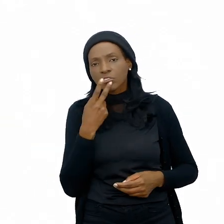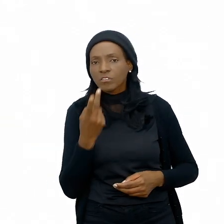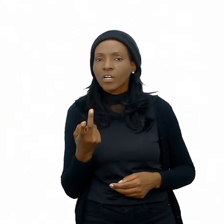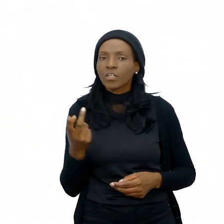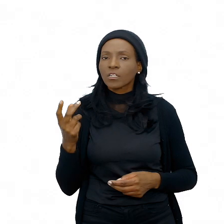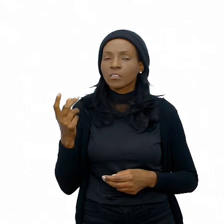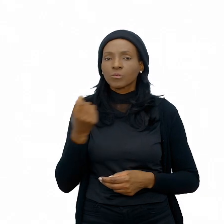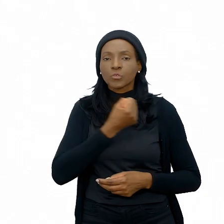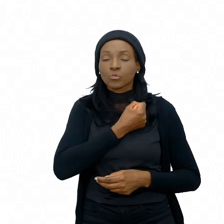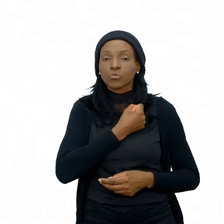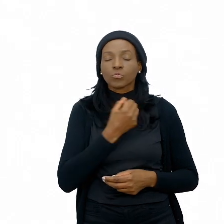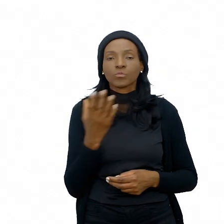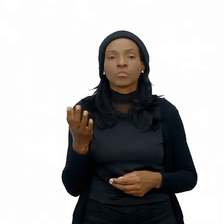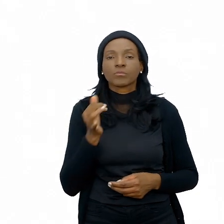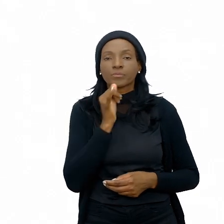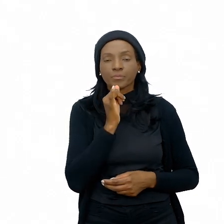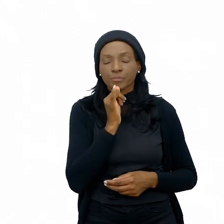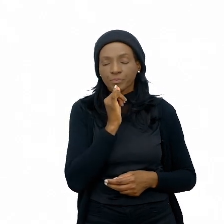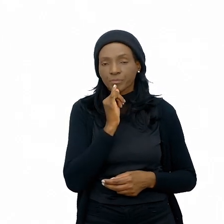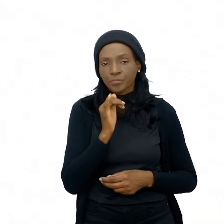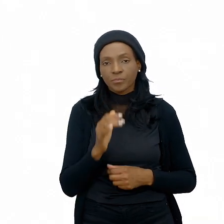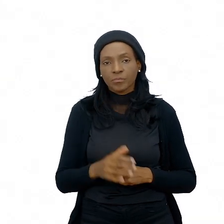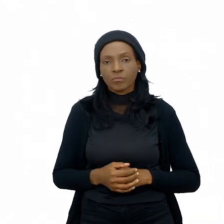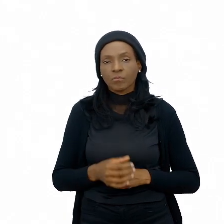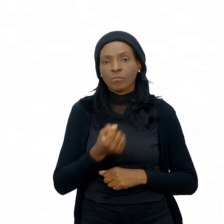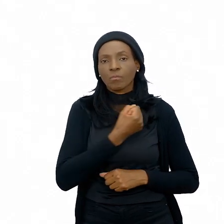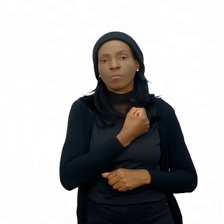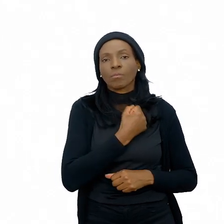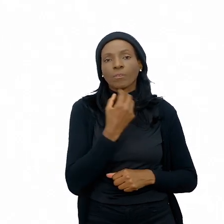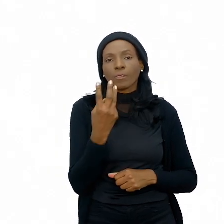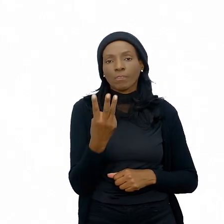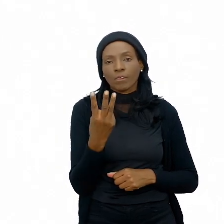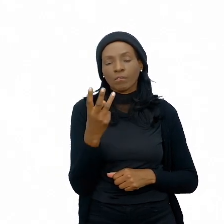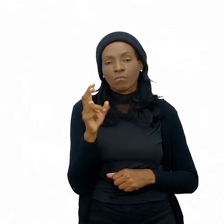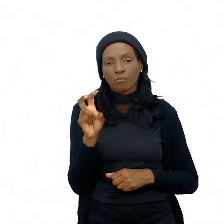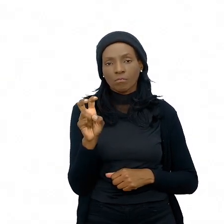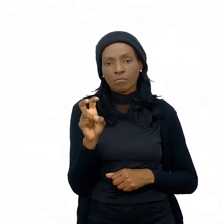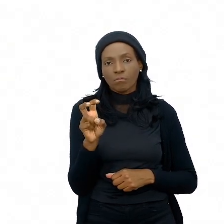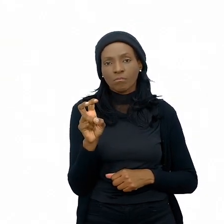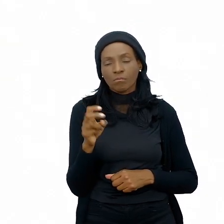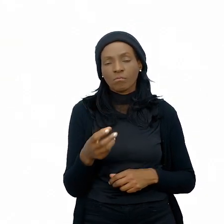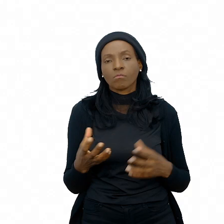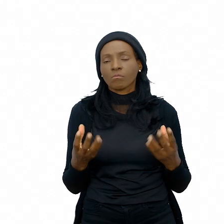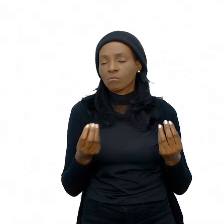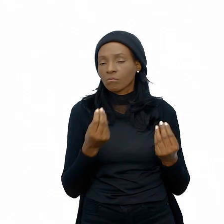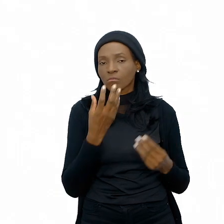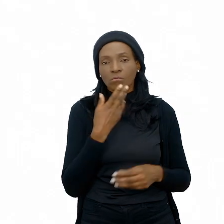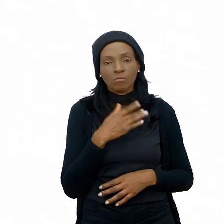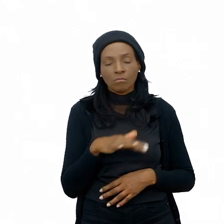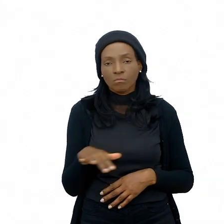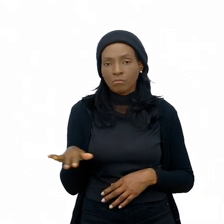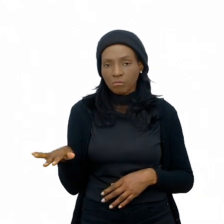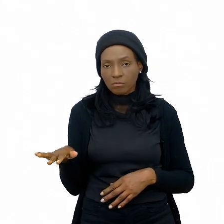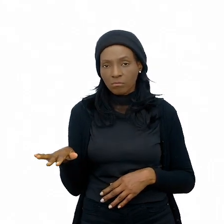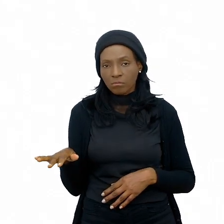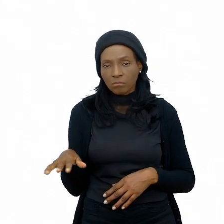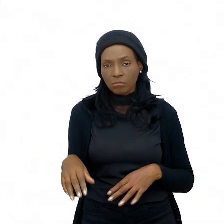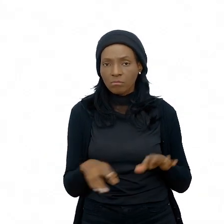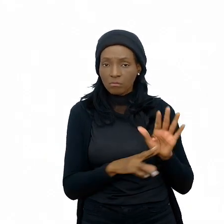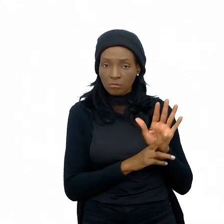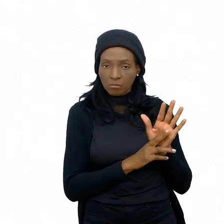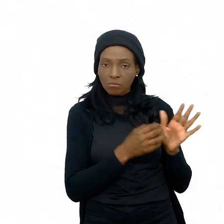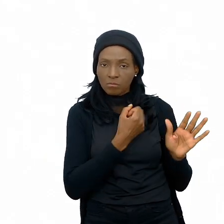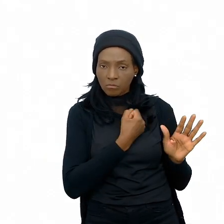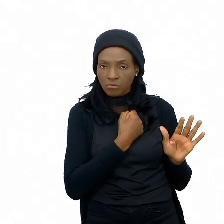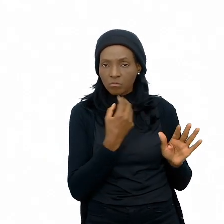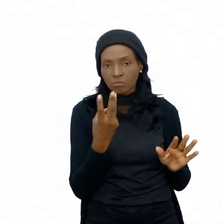números. Um exemplo com o número 35. Muitas crianças, ao representar este número,